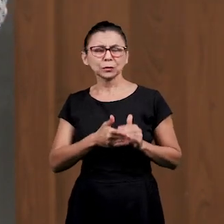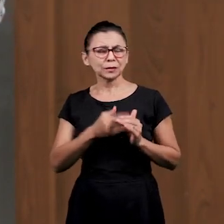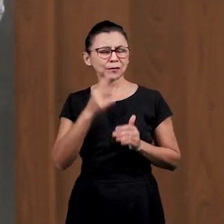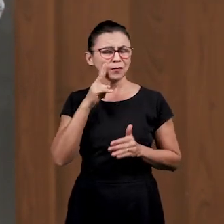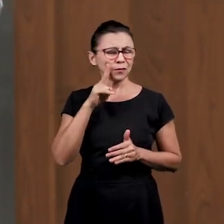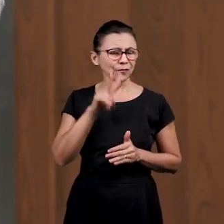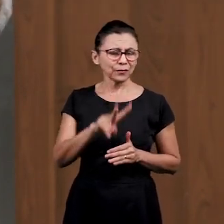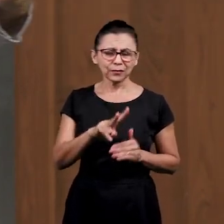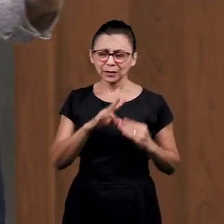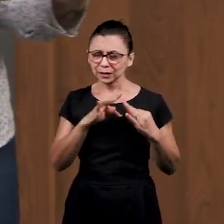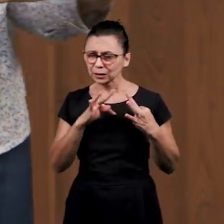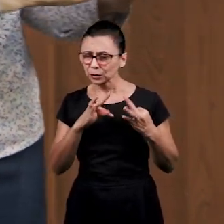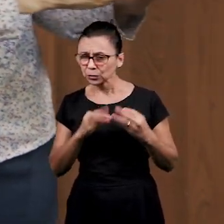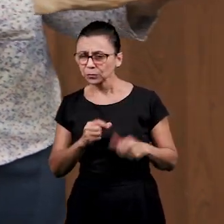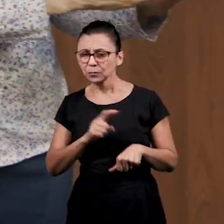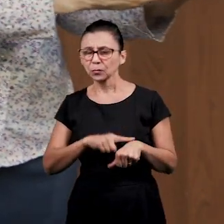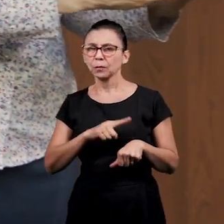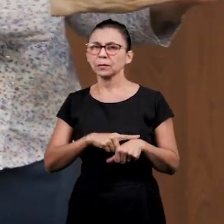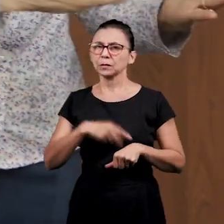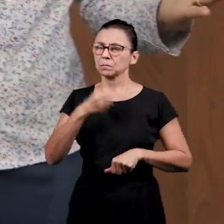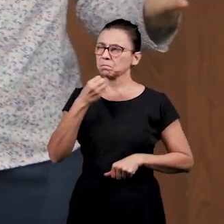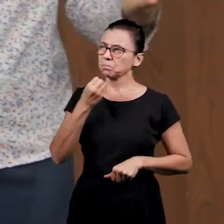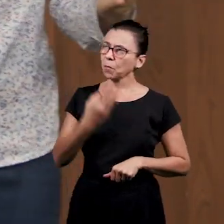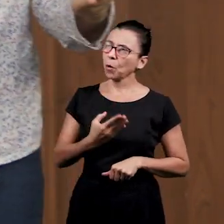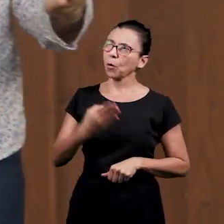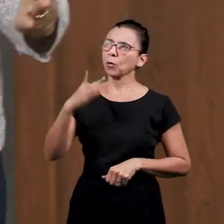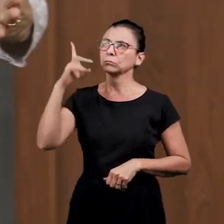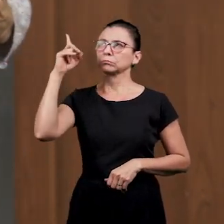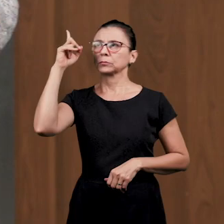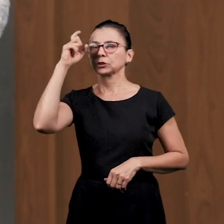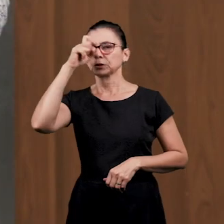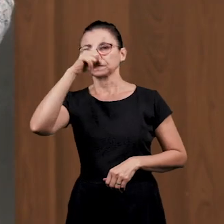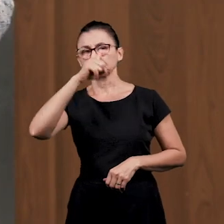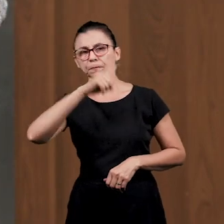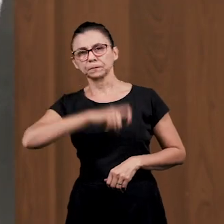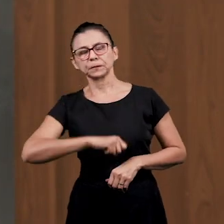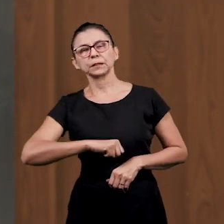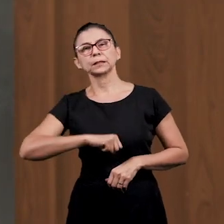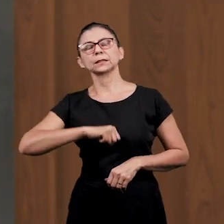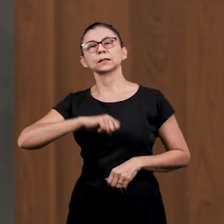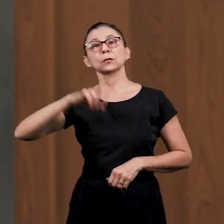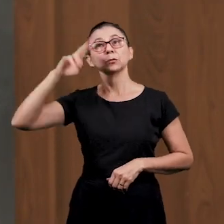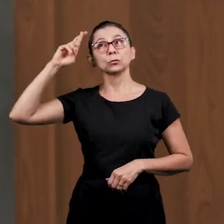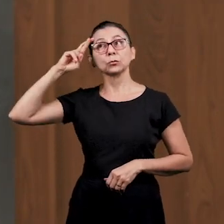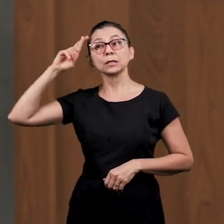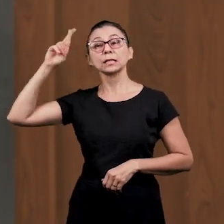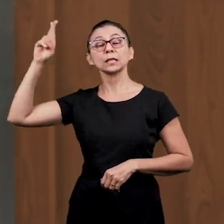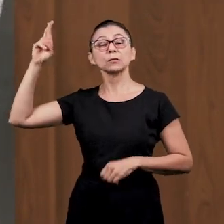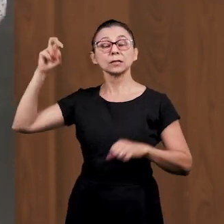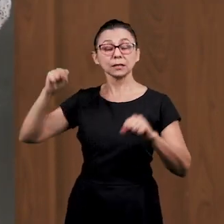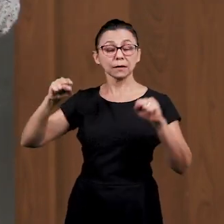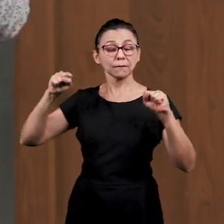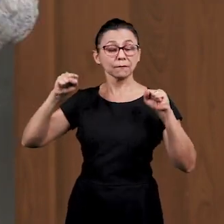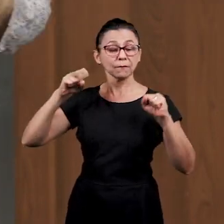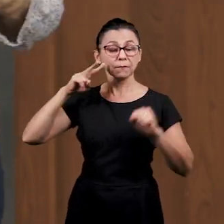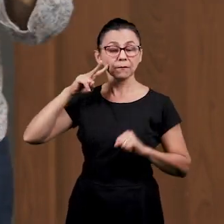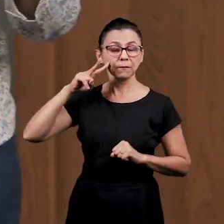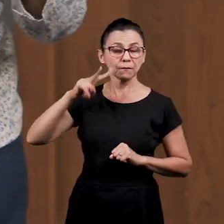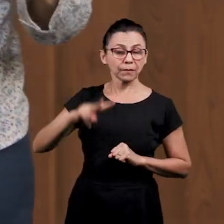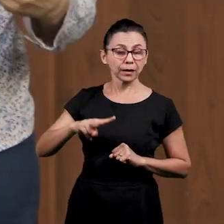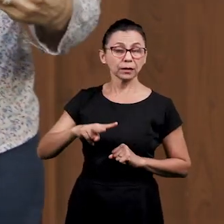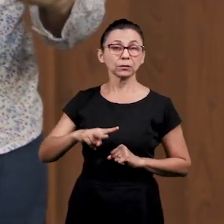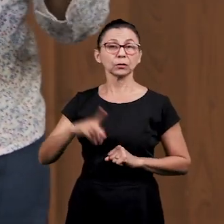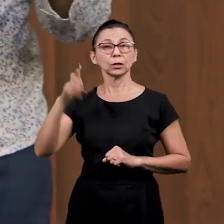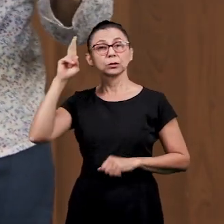de Deus. Nos momentos bons e também nos momentos difíceis, a nossa grande bênção é termos